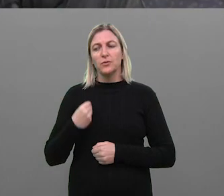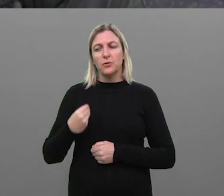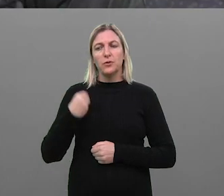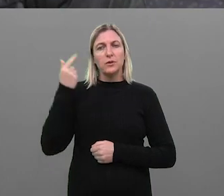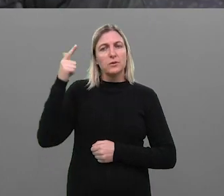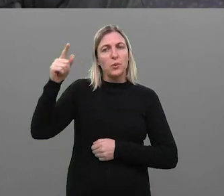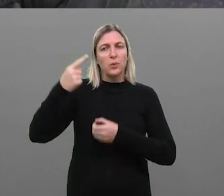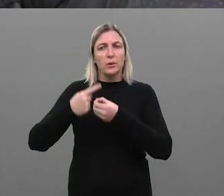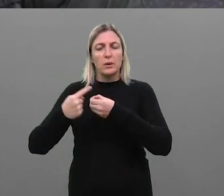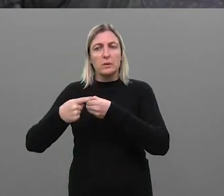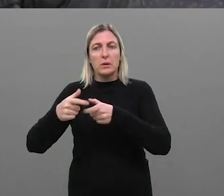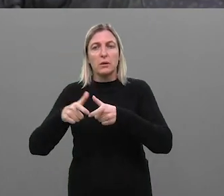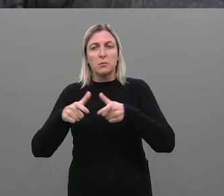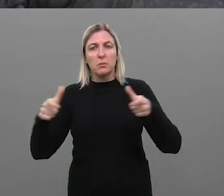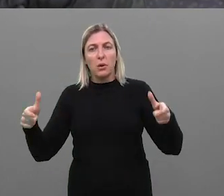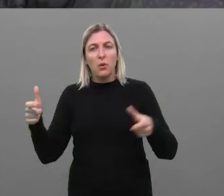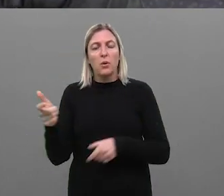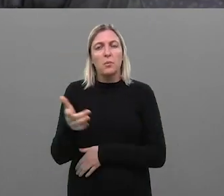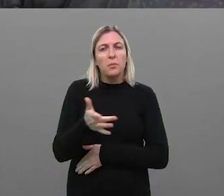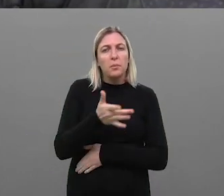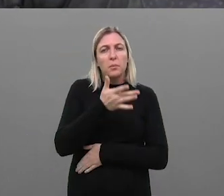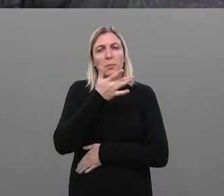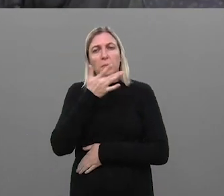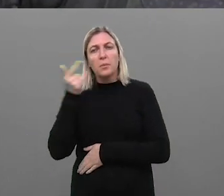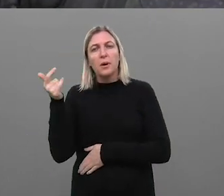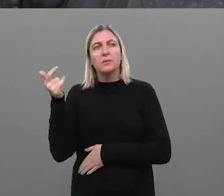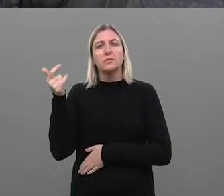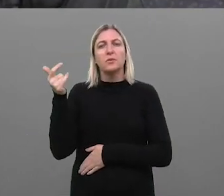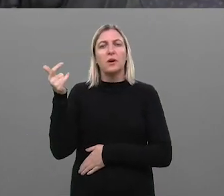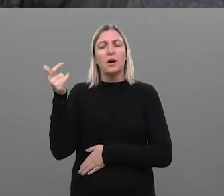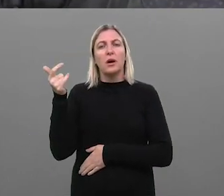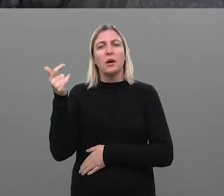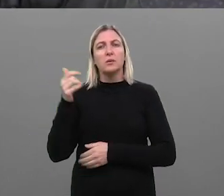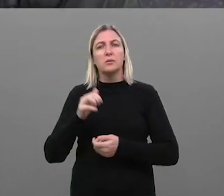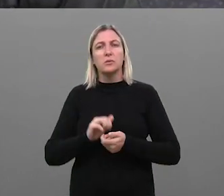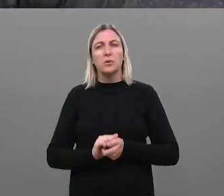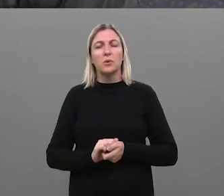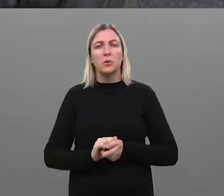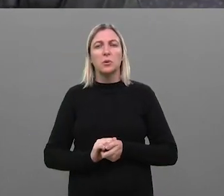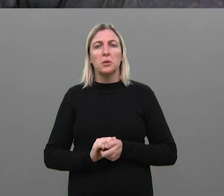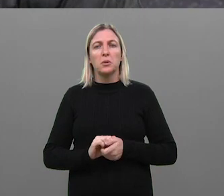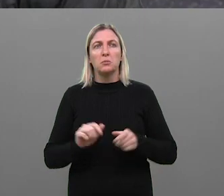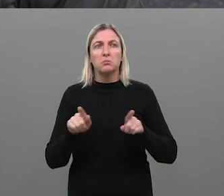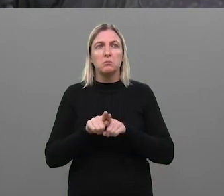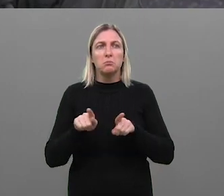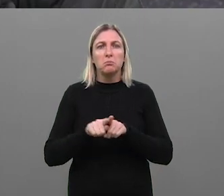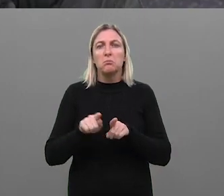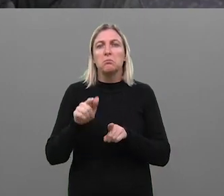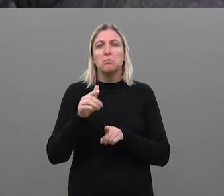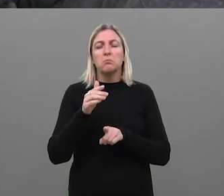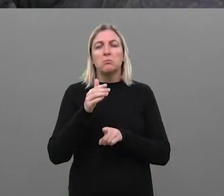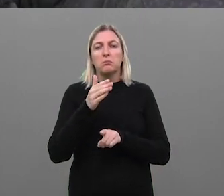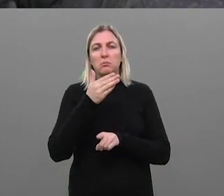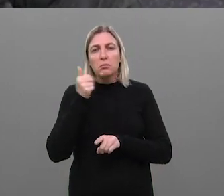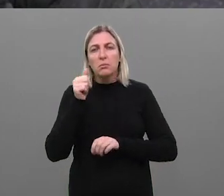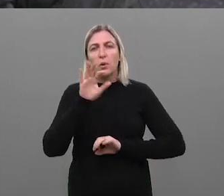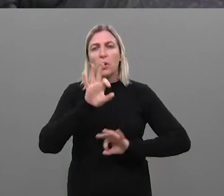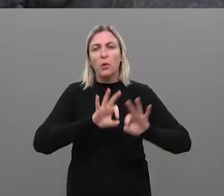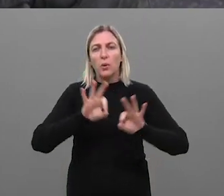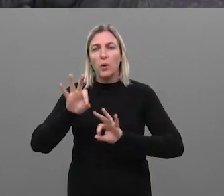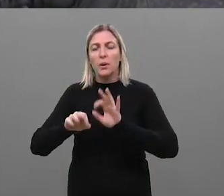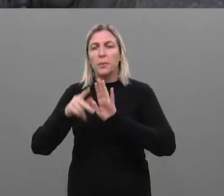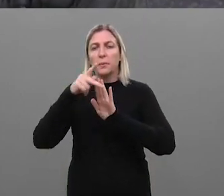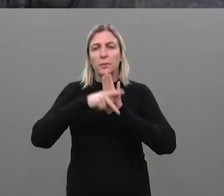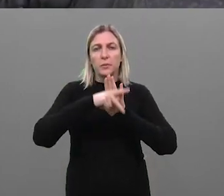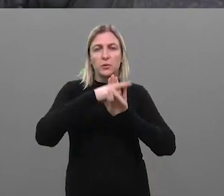maior ou sem ter que ir e vir nos diversos trabalhos ao longo da vida diversos projetos então eu sou apaixonado por música